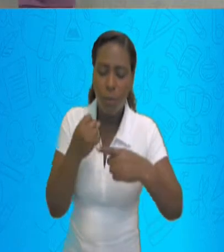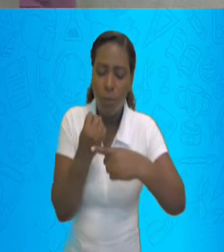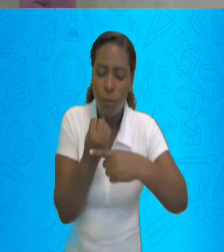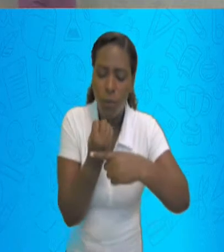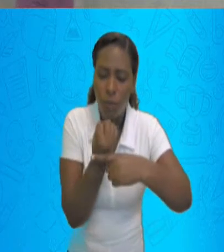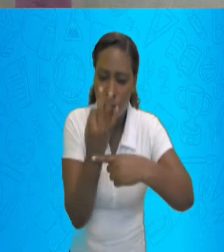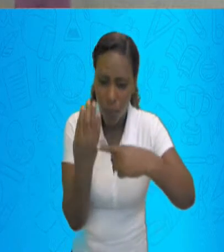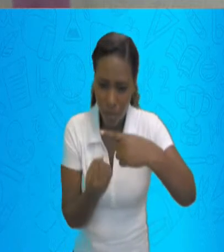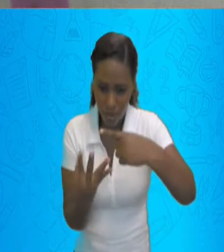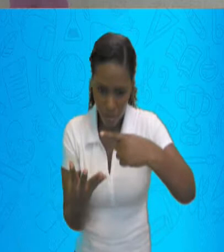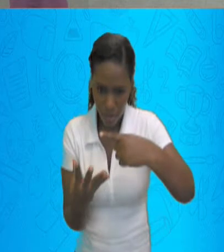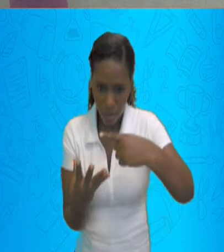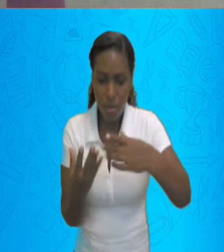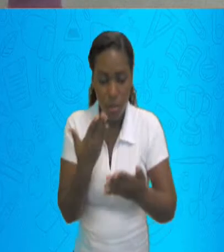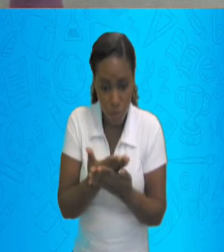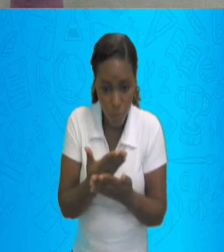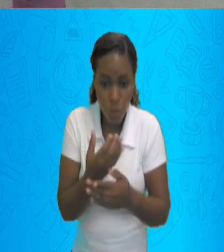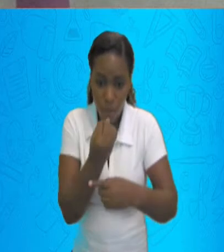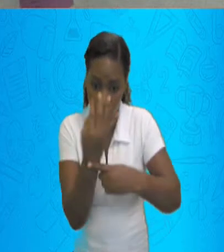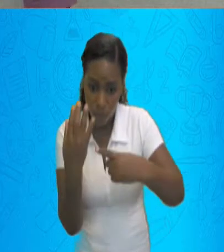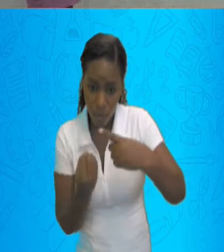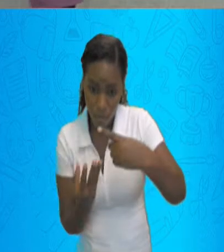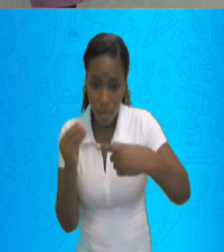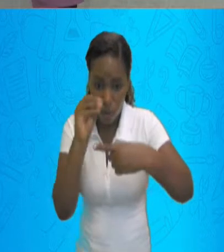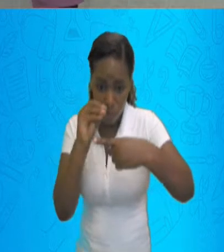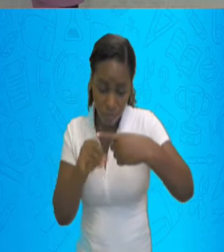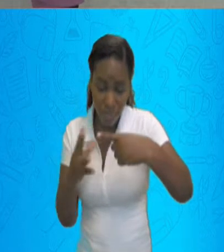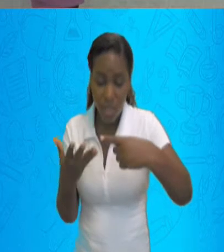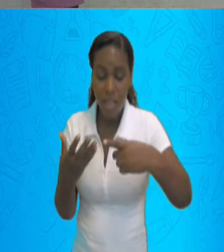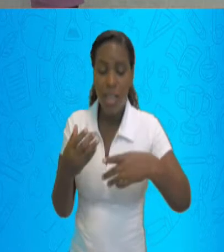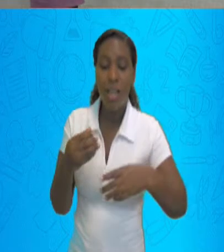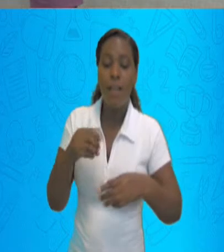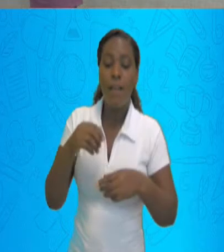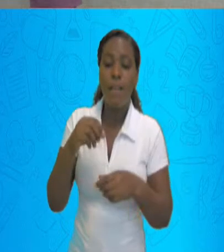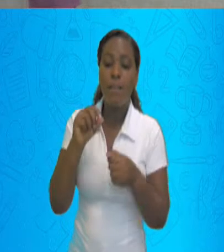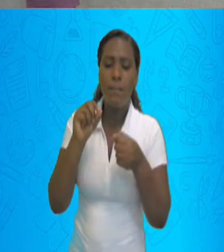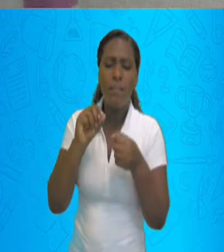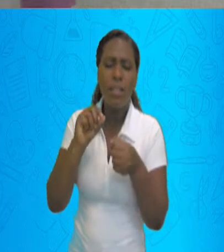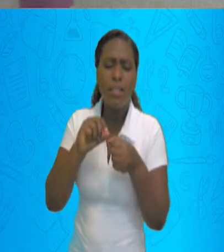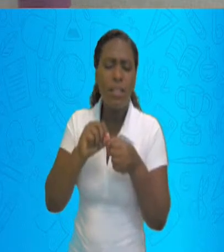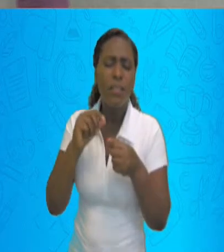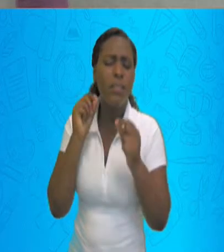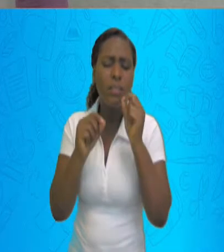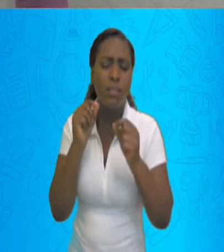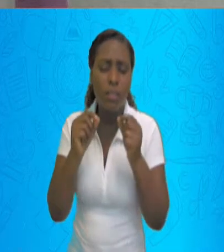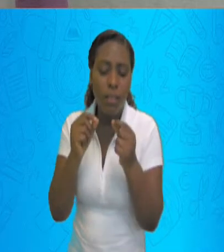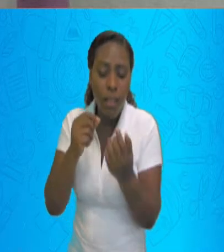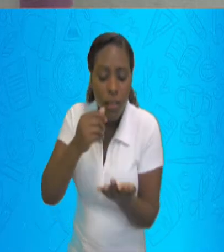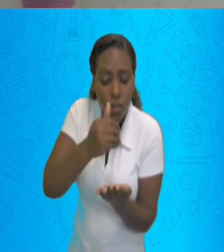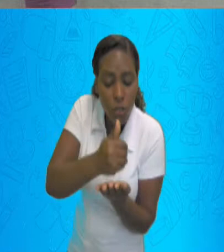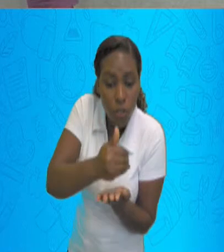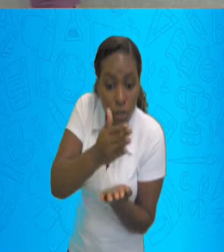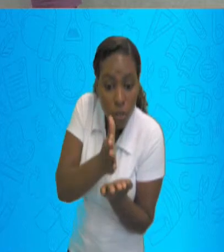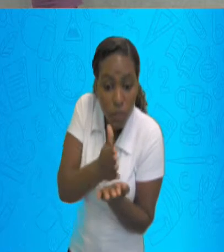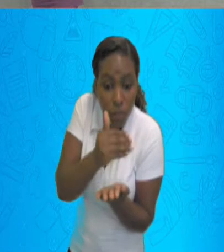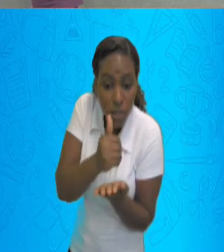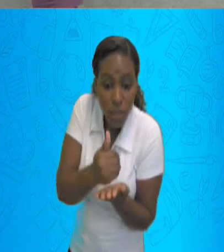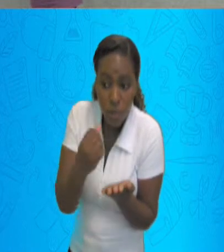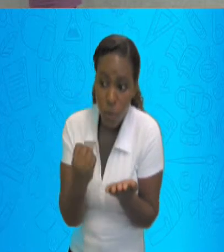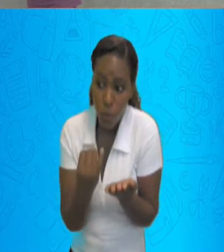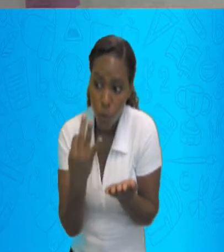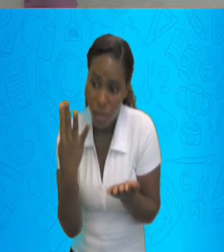fazendo o quê? Dividindo quantidades. Esse é o conjunto dos números que podem ser escritos na forma de